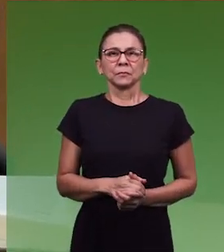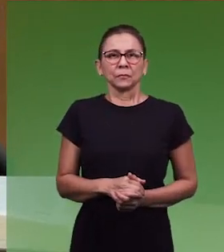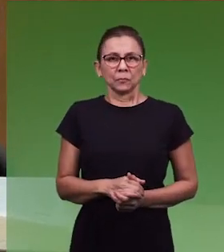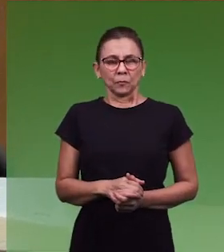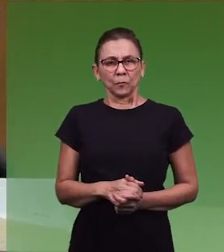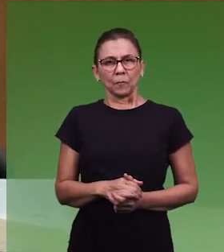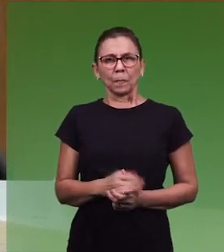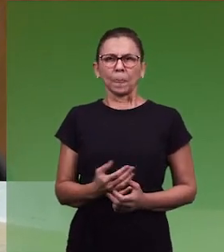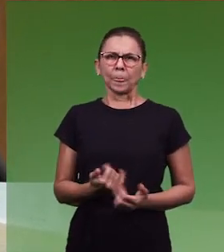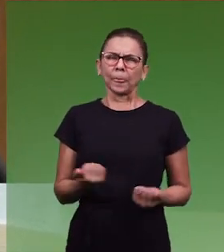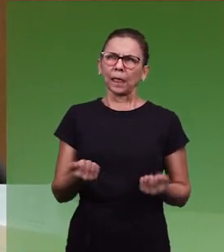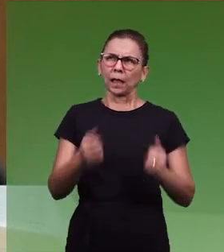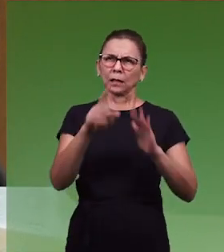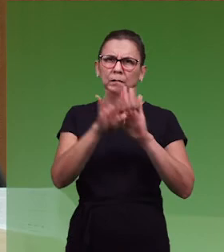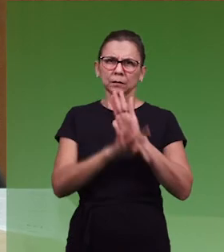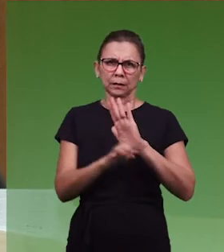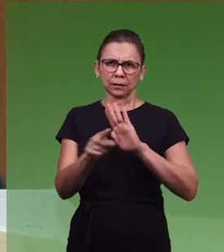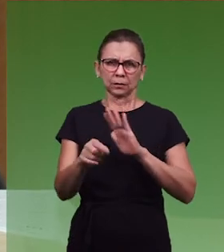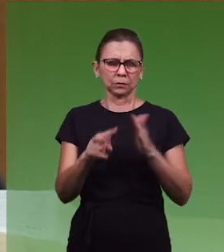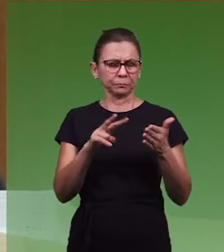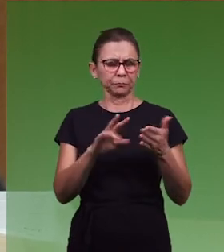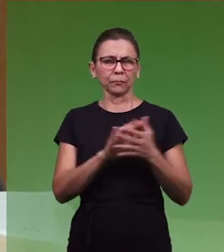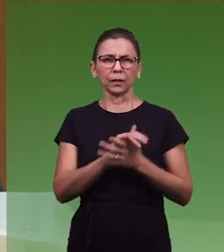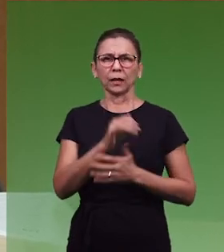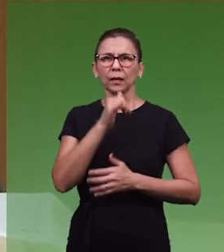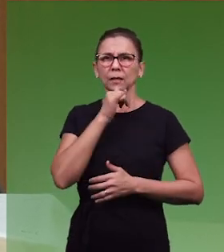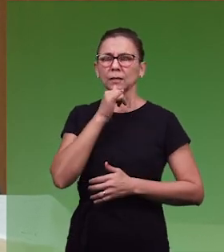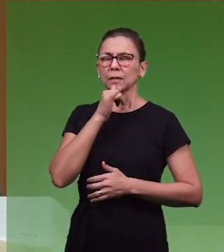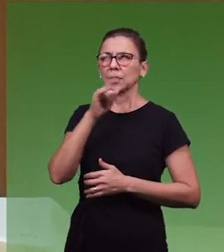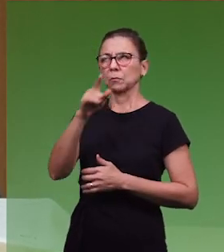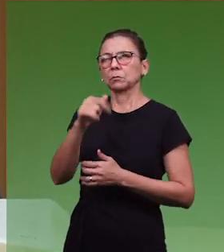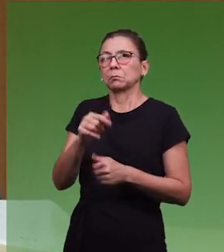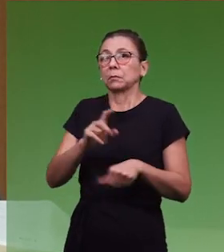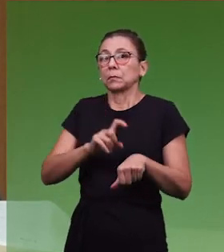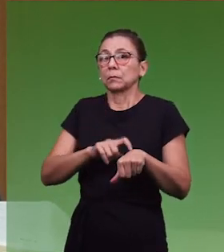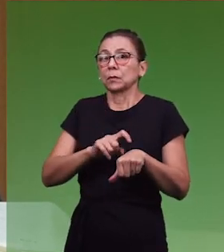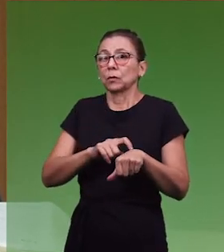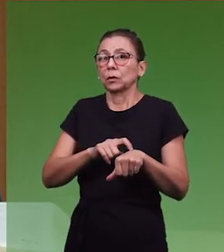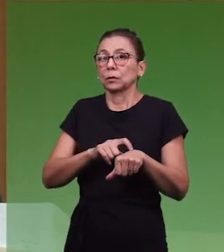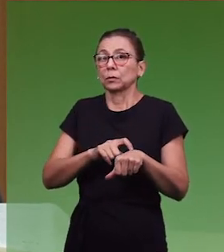faz aquela pergunta, o senhor pode dar uma revelação durante o culto? Pode.